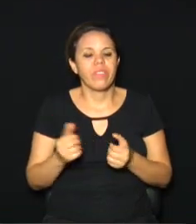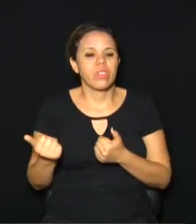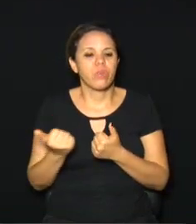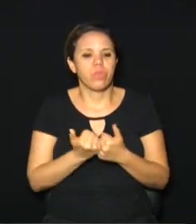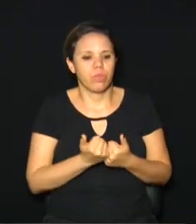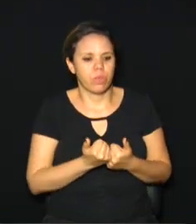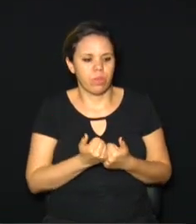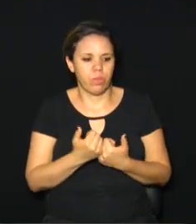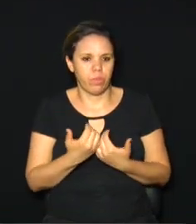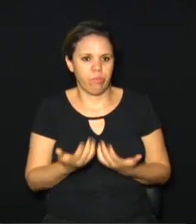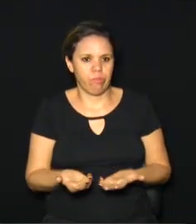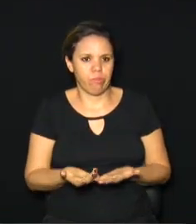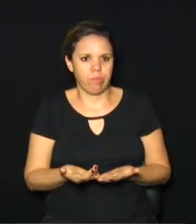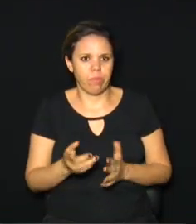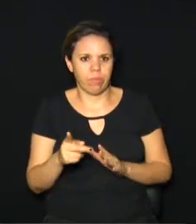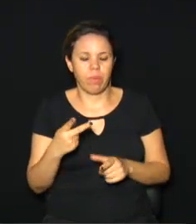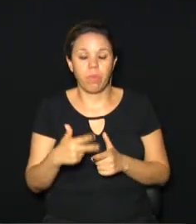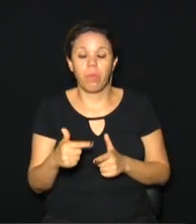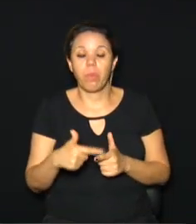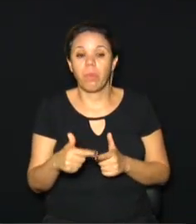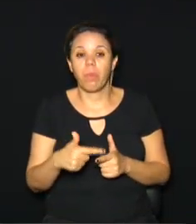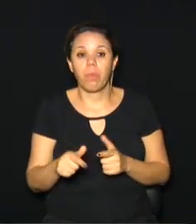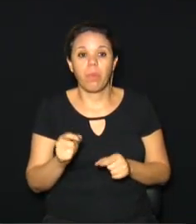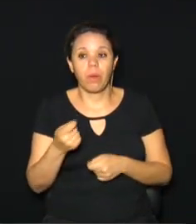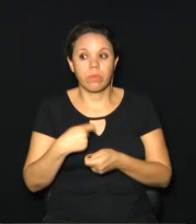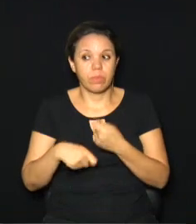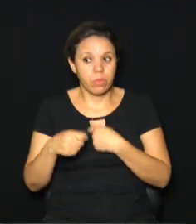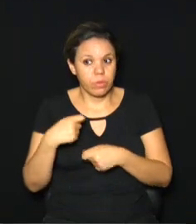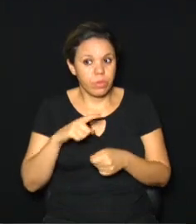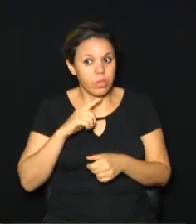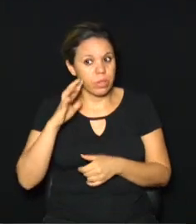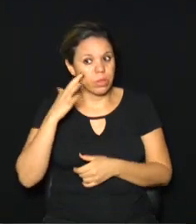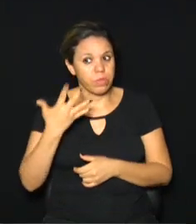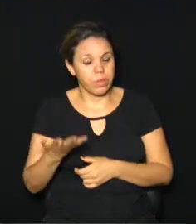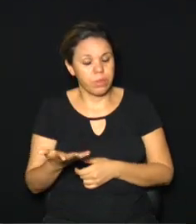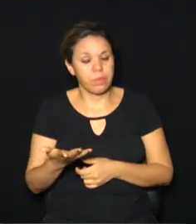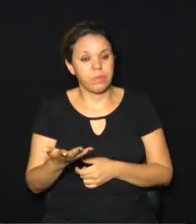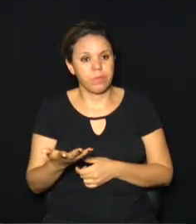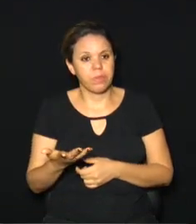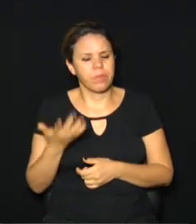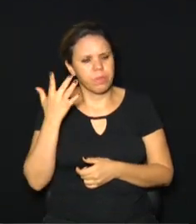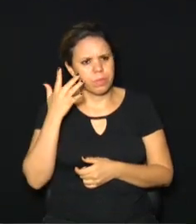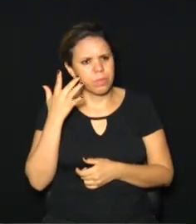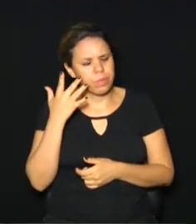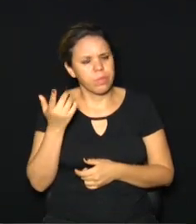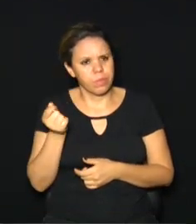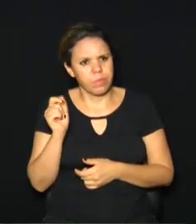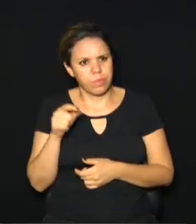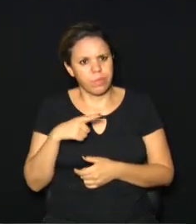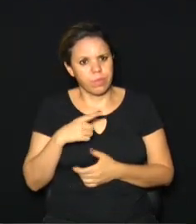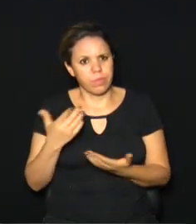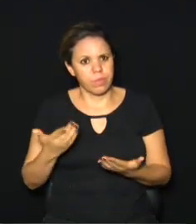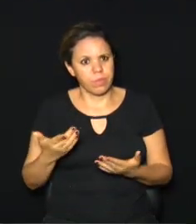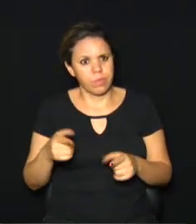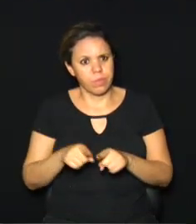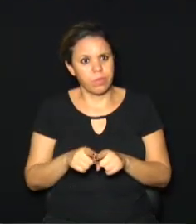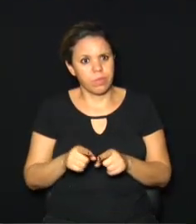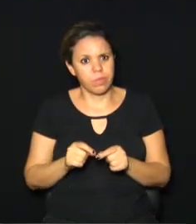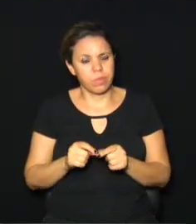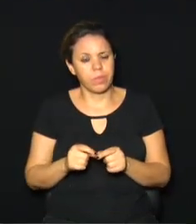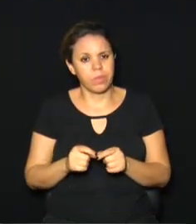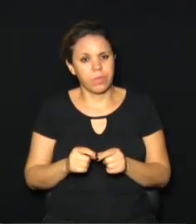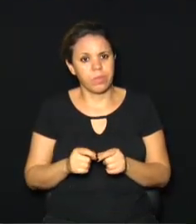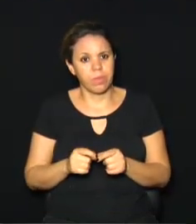substituição? É um problema que a administração vai ter que resolver isso. Mas que eu acho que tem que botar, nesse momento, botar